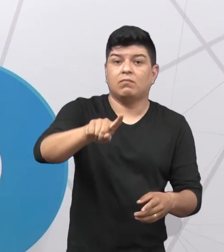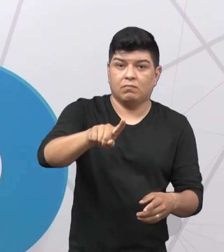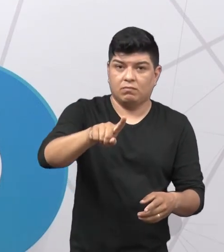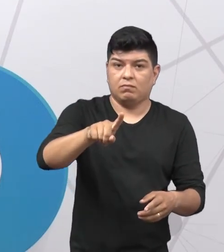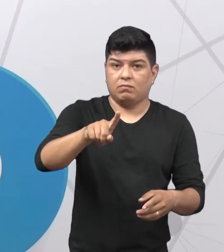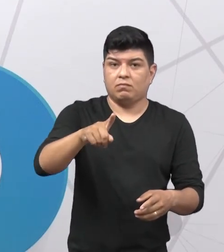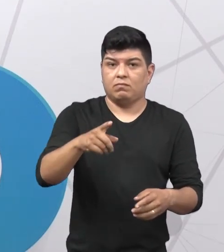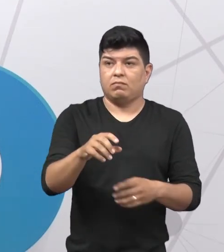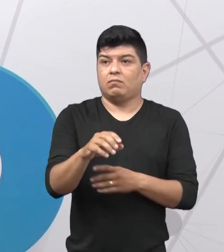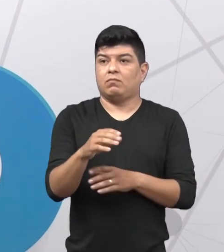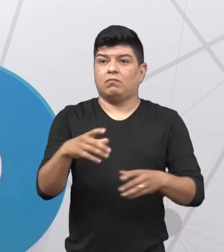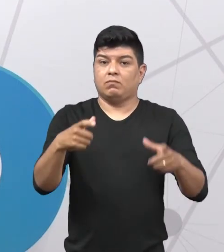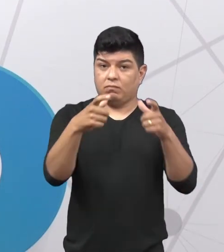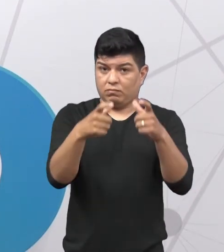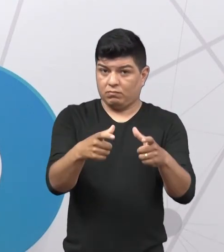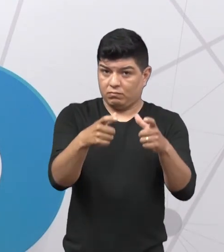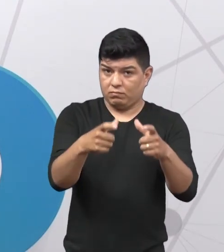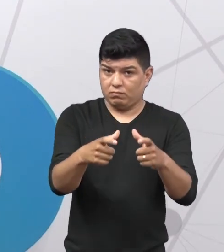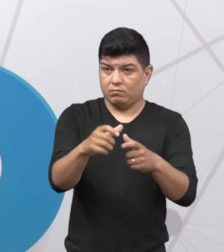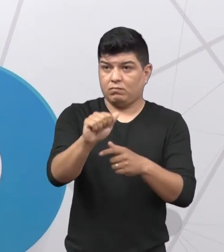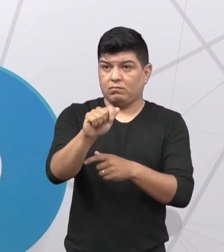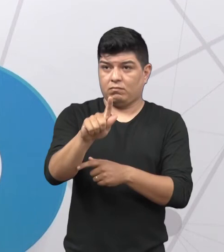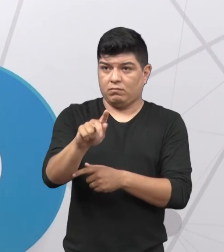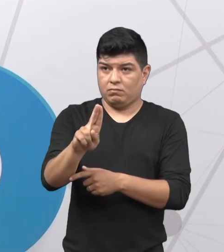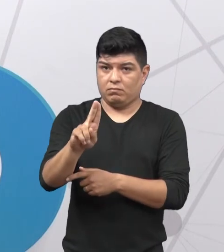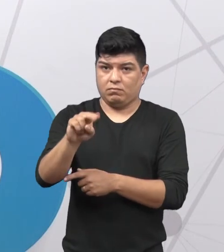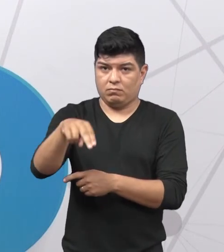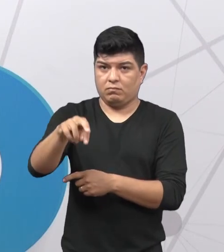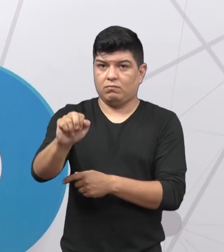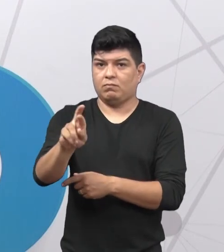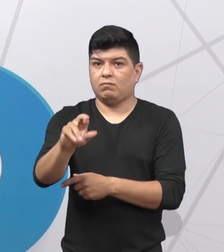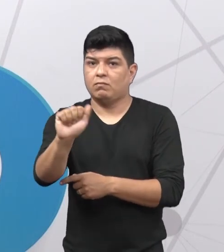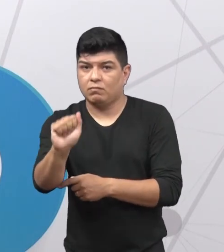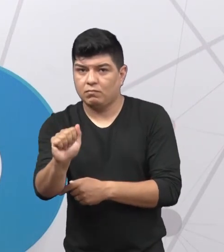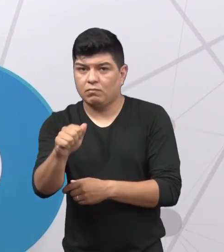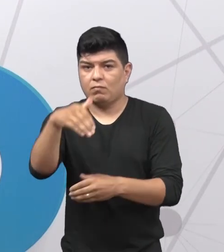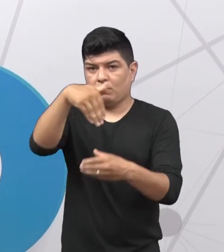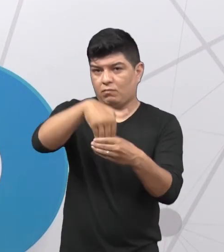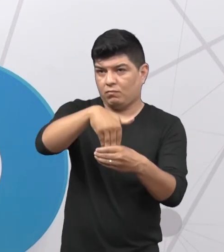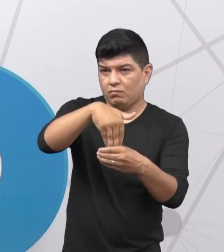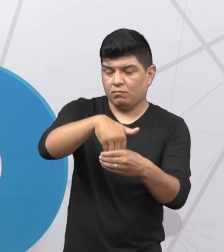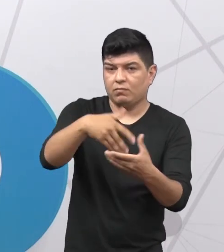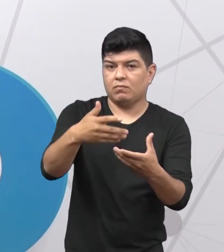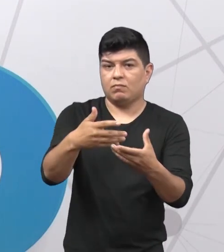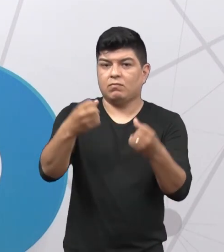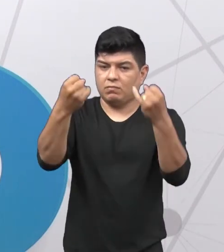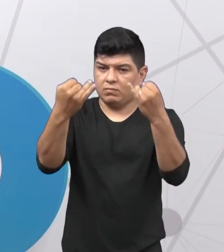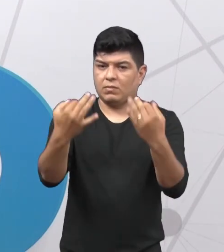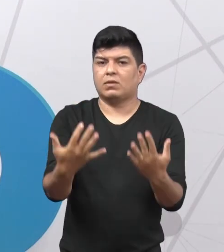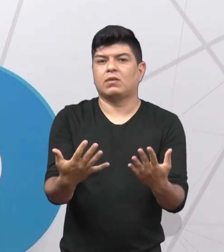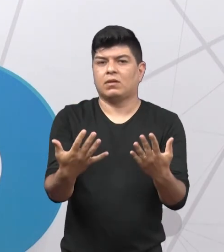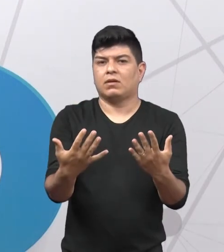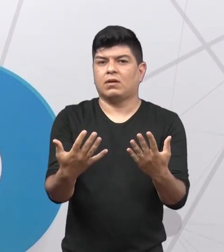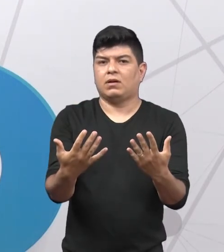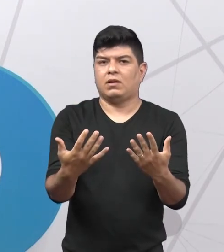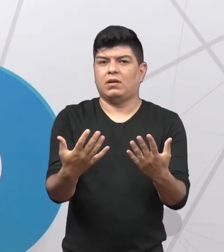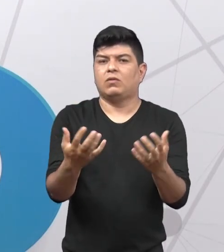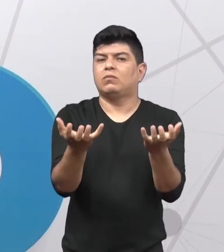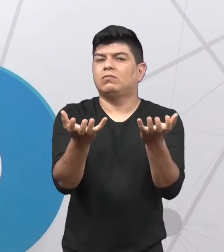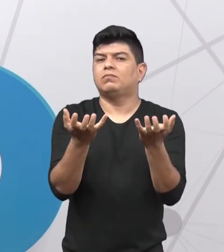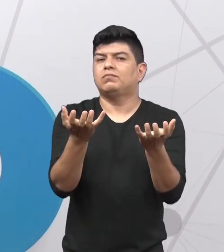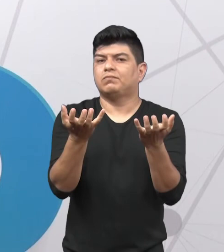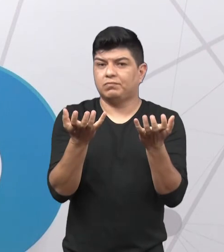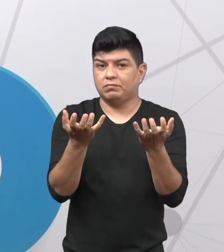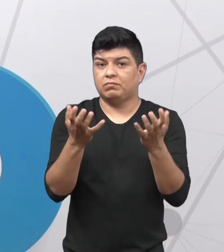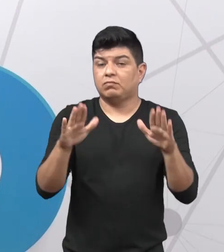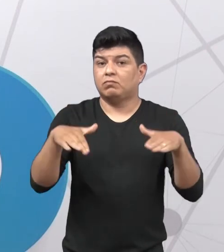de ágora, e lá elas manifestavam, né, o seu voto e falavam, né, sobre o que elas queriam,